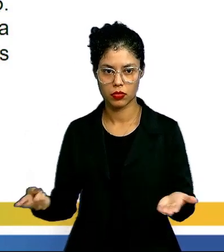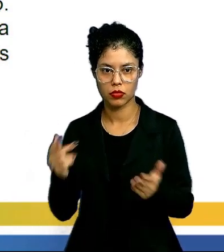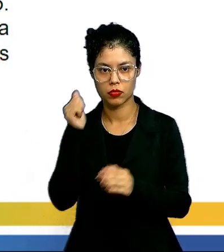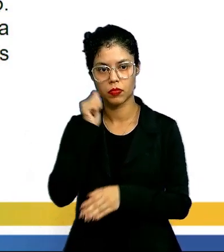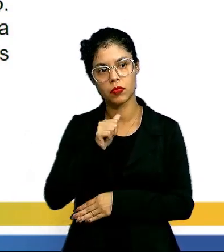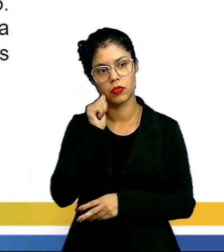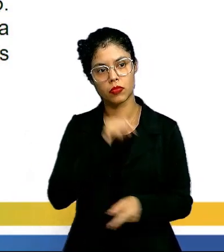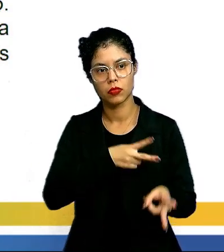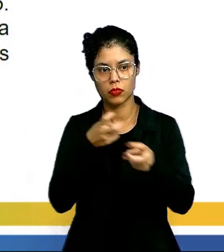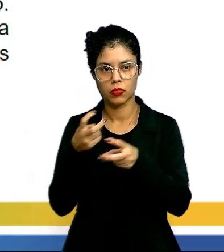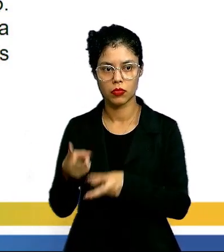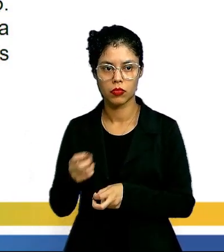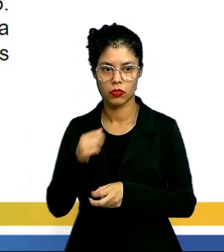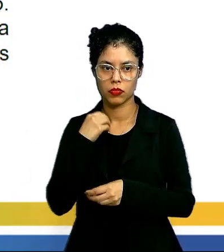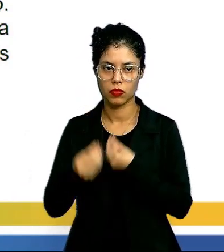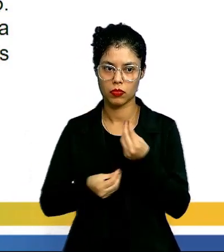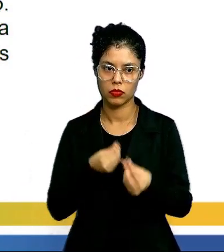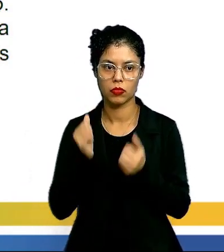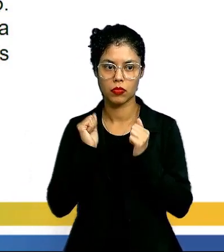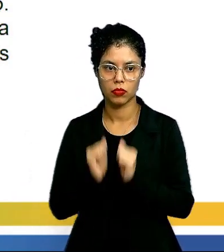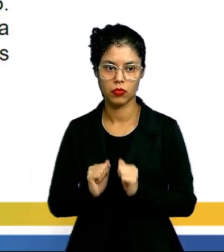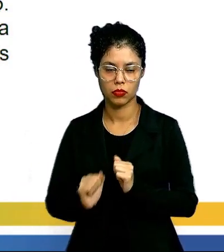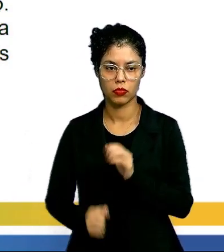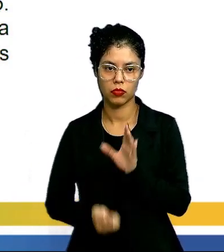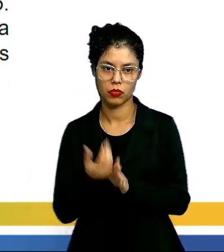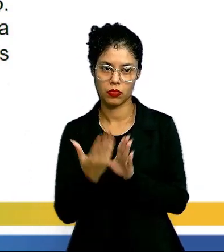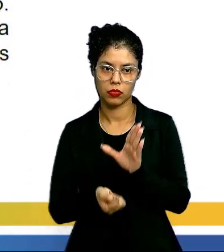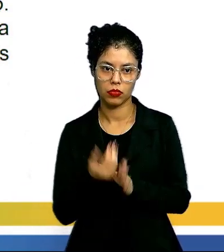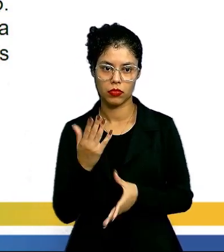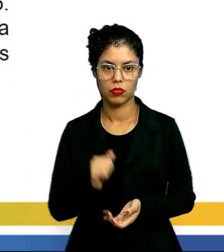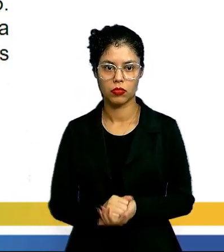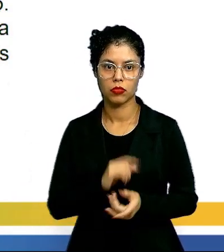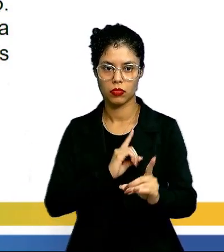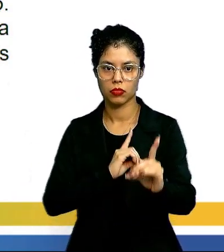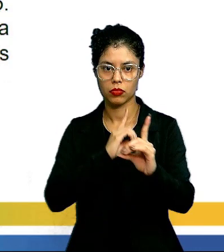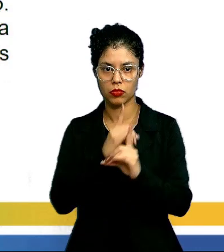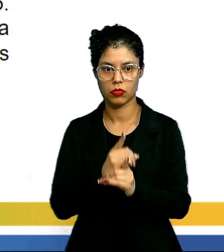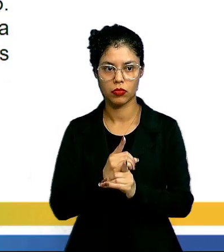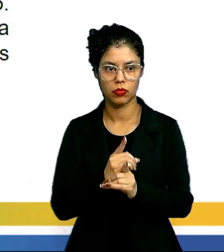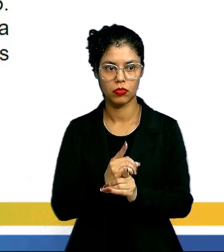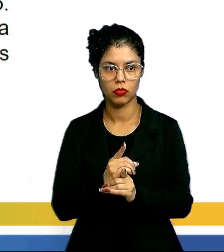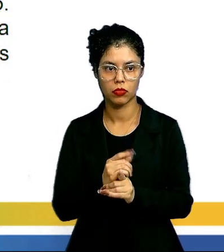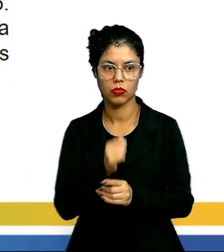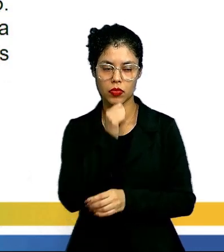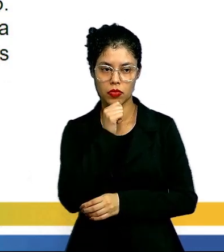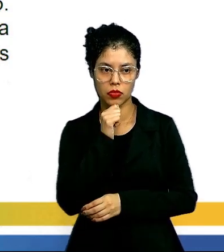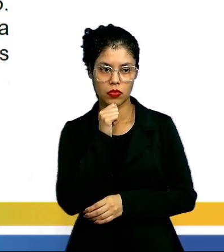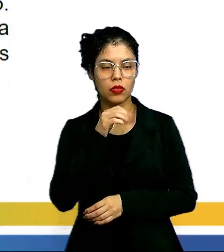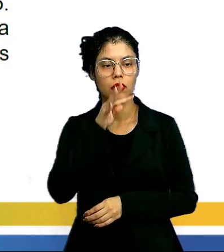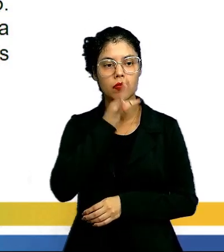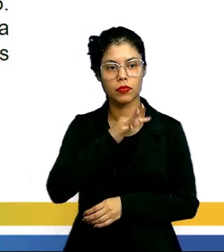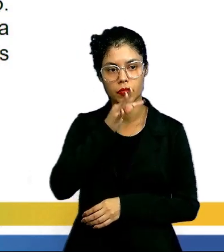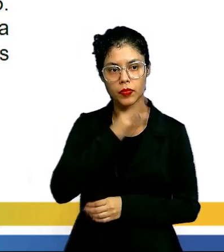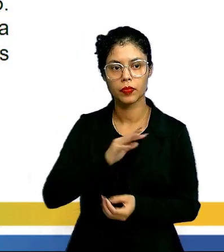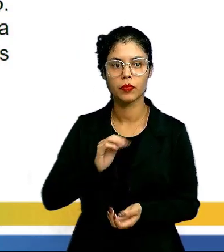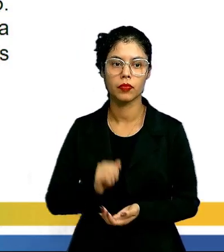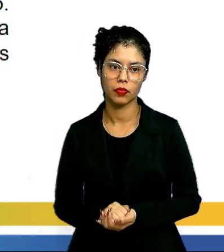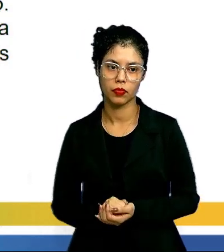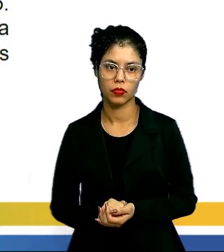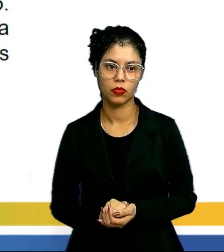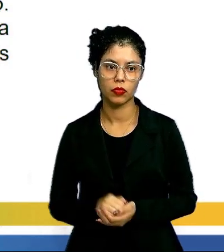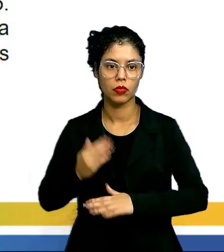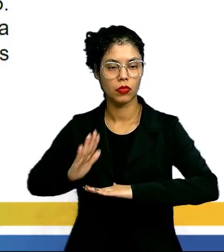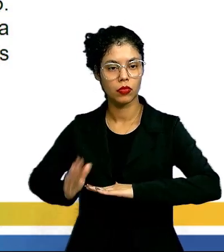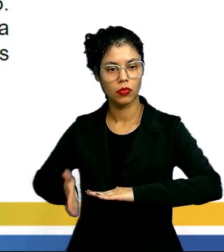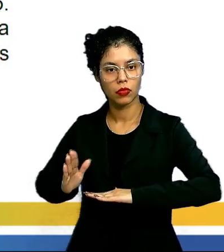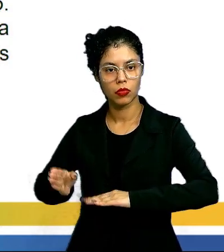As expectativas de consumo que podem ser produzidas ou que se encontram no horizonte de uma